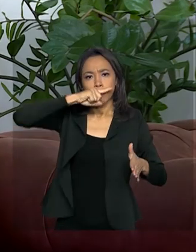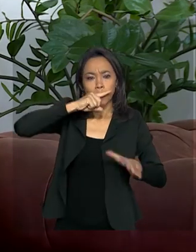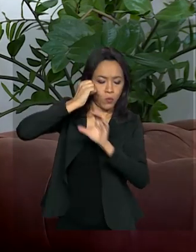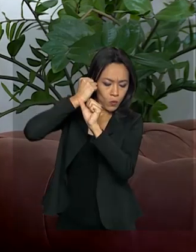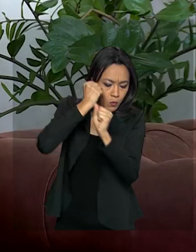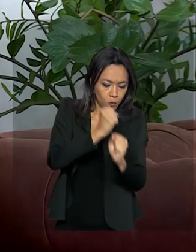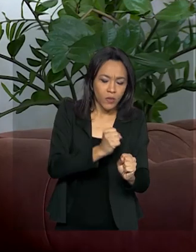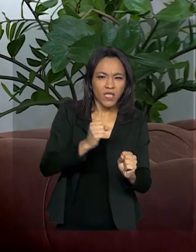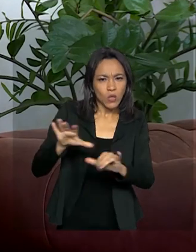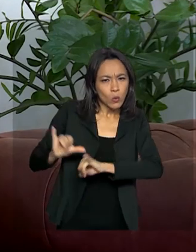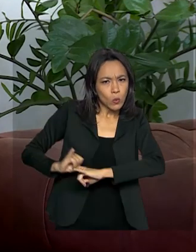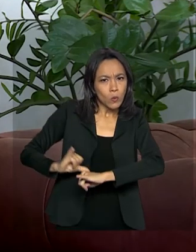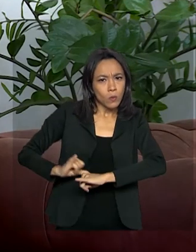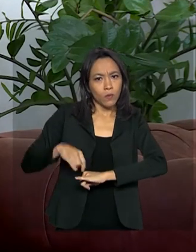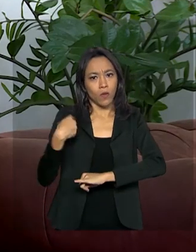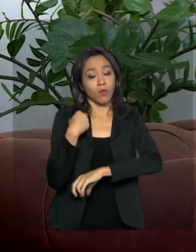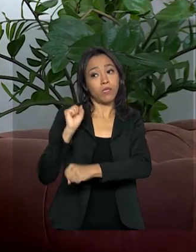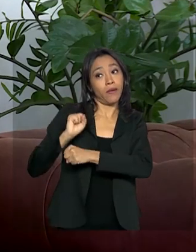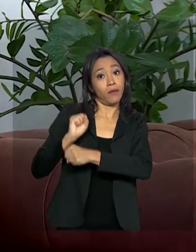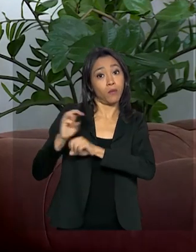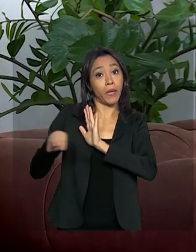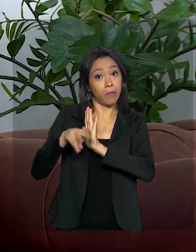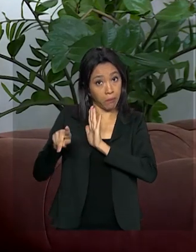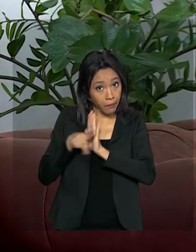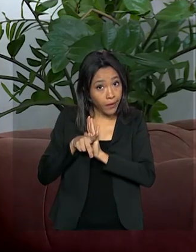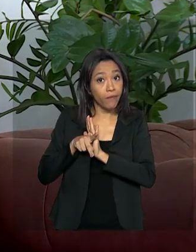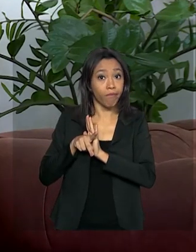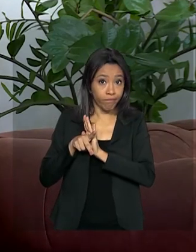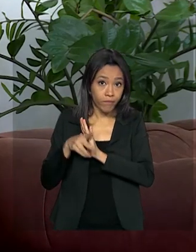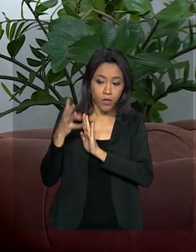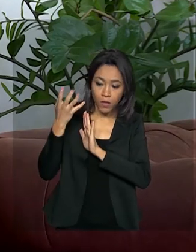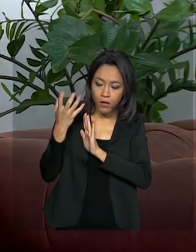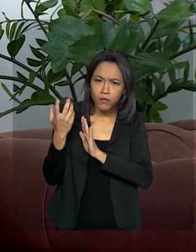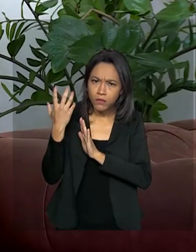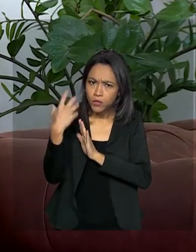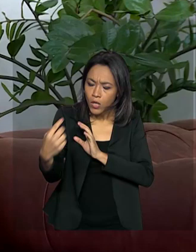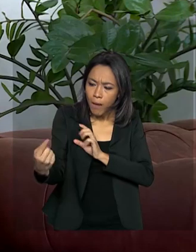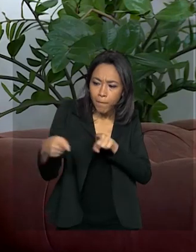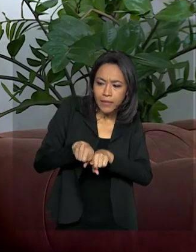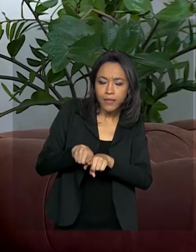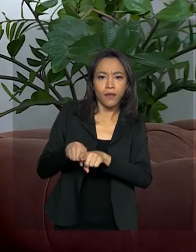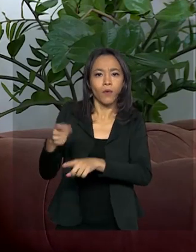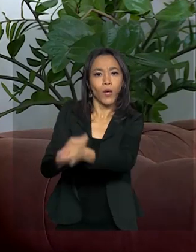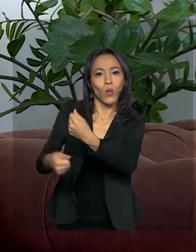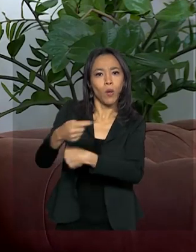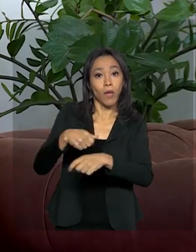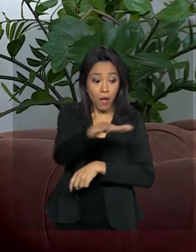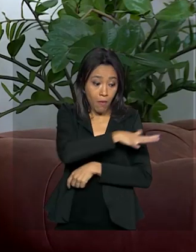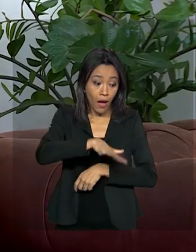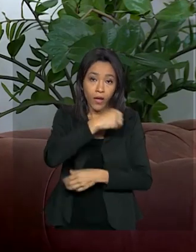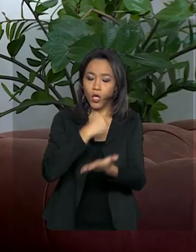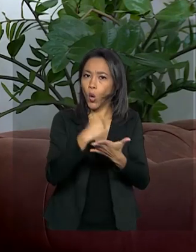sofrendo também que nós estamos aguardando uma medida trabalhando junto com a economia é um setor que emprega muito